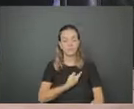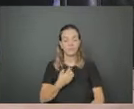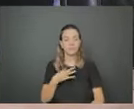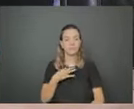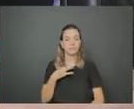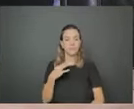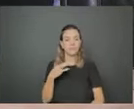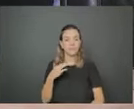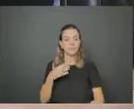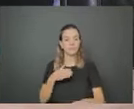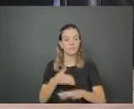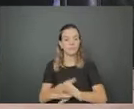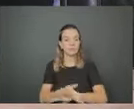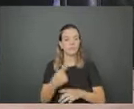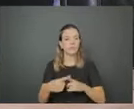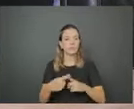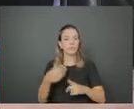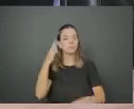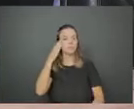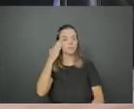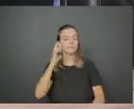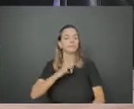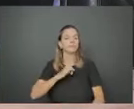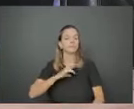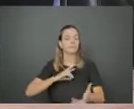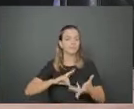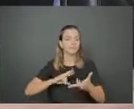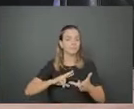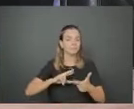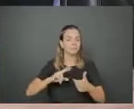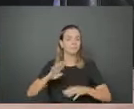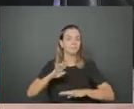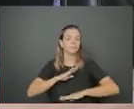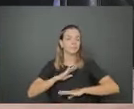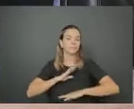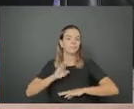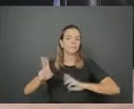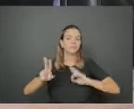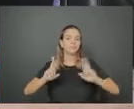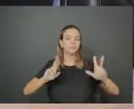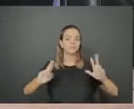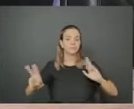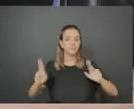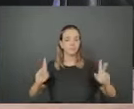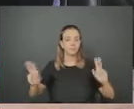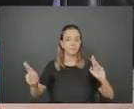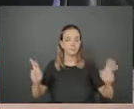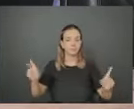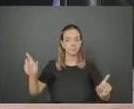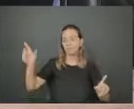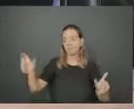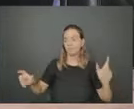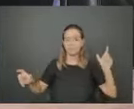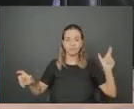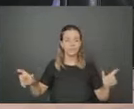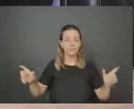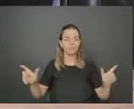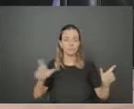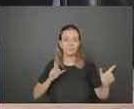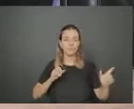sujeitos a várias situações diferentes das situações que outras pessoas encontram em suas atividades, né, quer